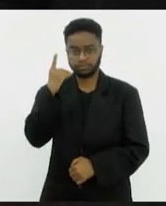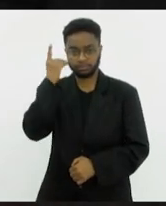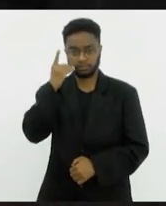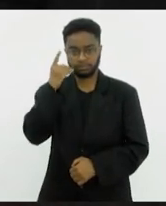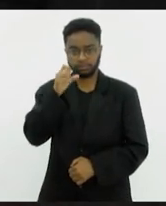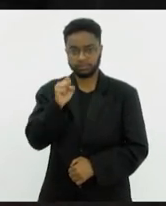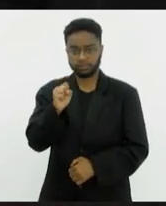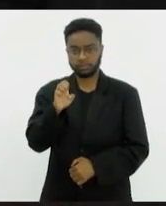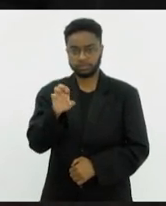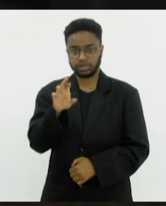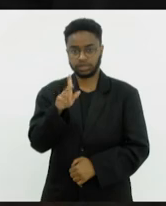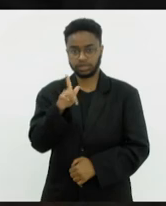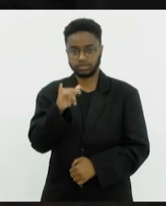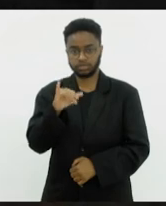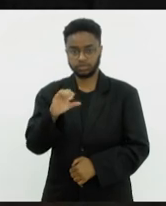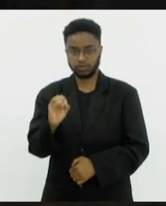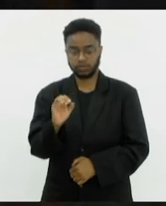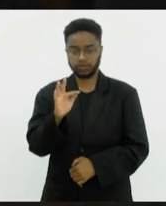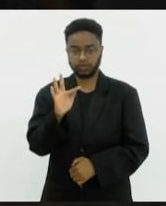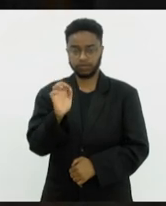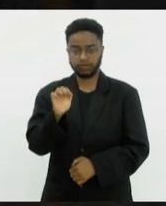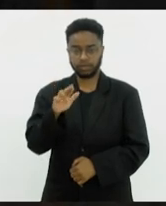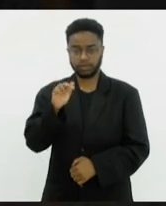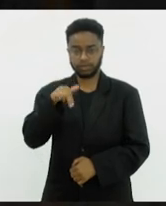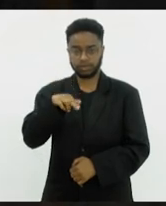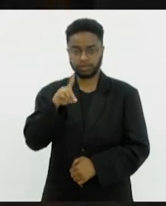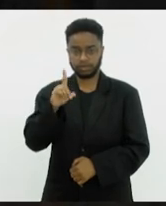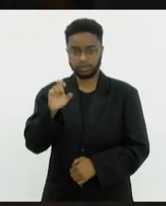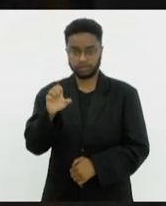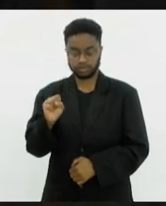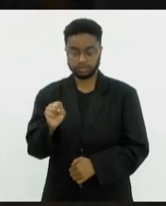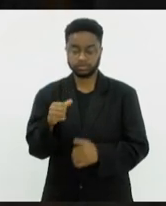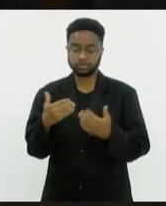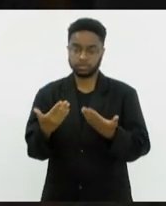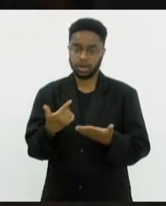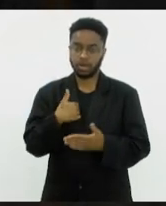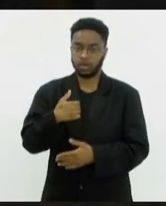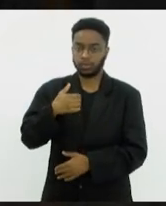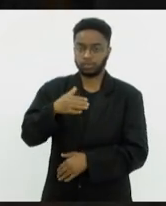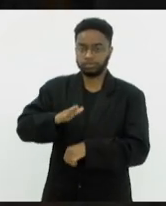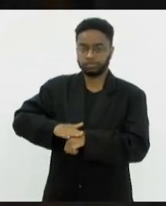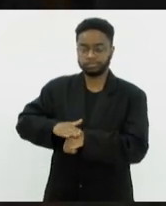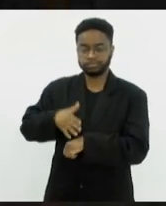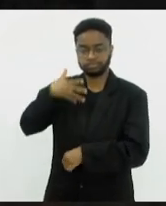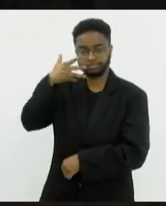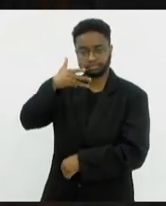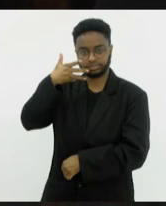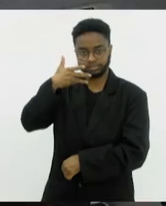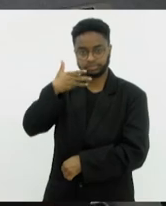deputado Sérgio Fernandes, para que eu possa fazer uso da palavra.